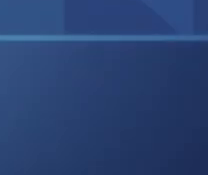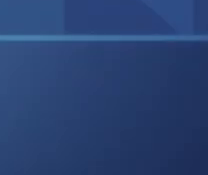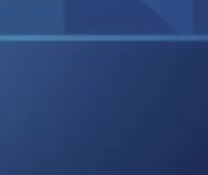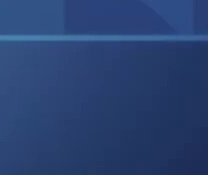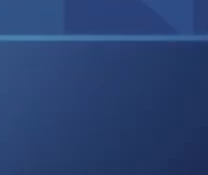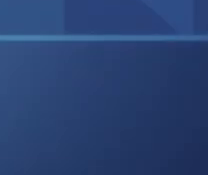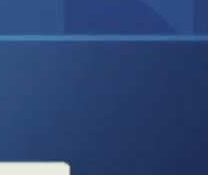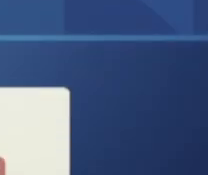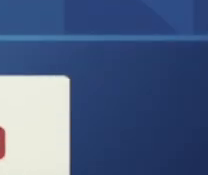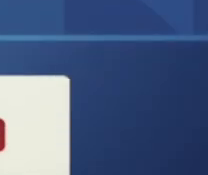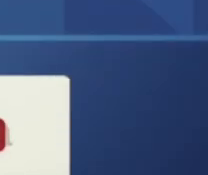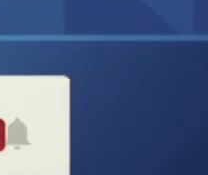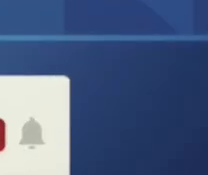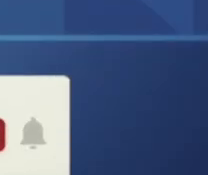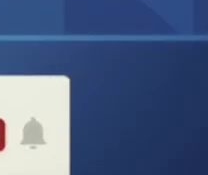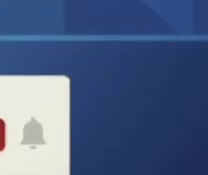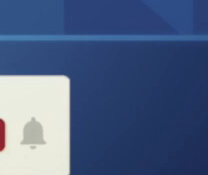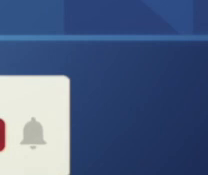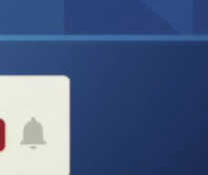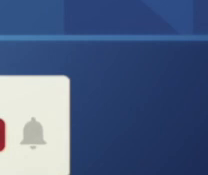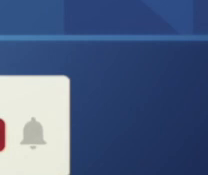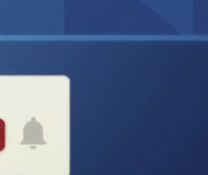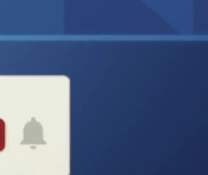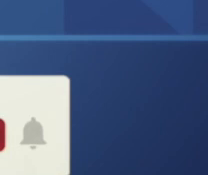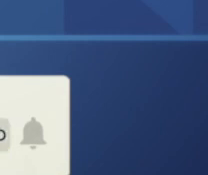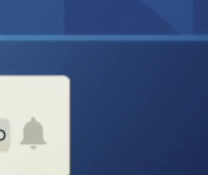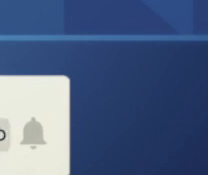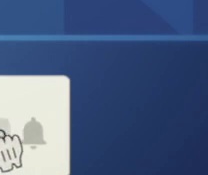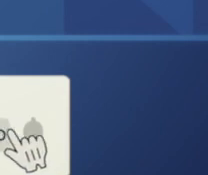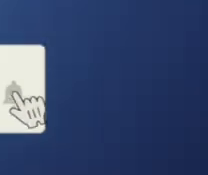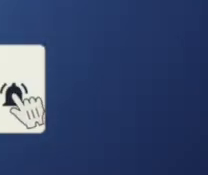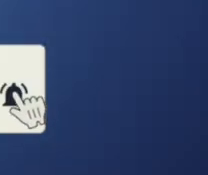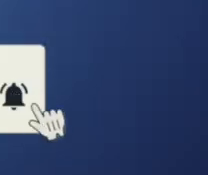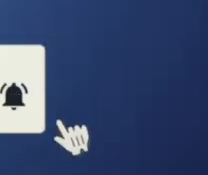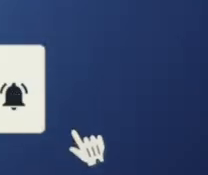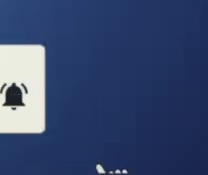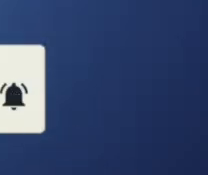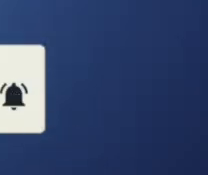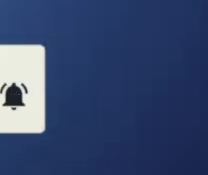Hai, telespectadores, a turradia de informação atuais no factuais que tal lua inscreva.